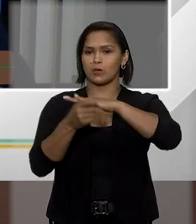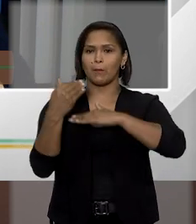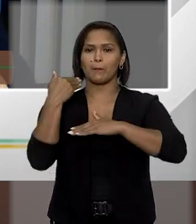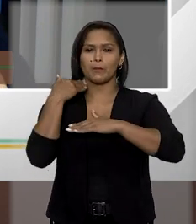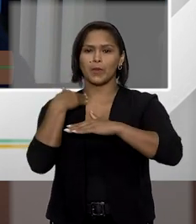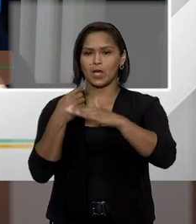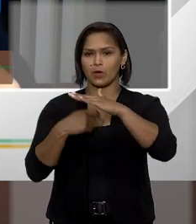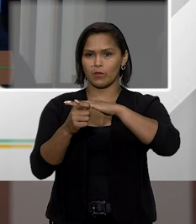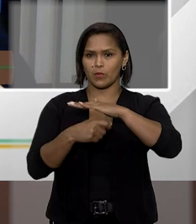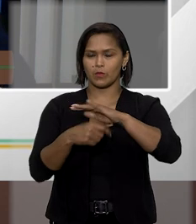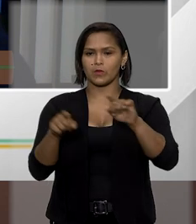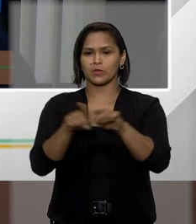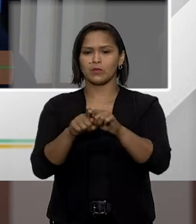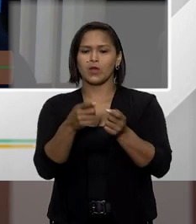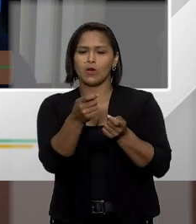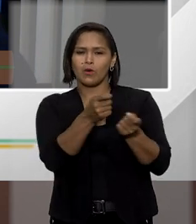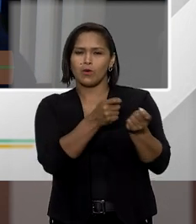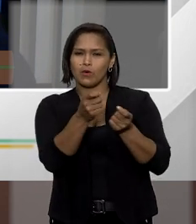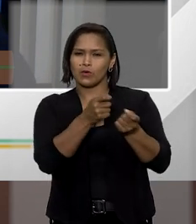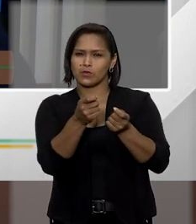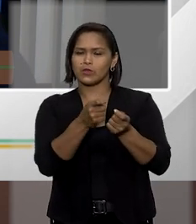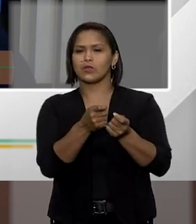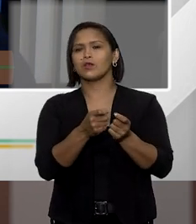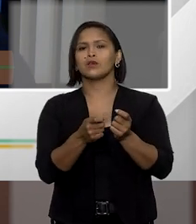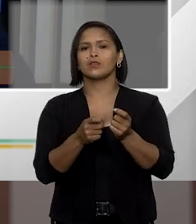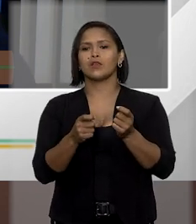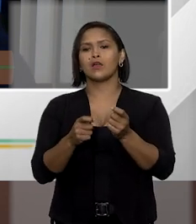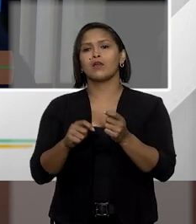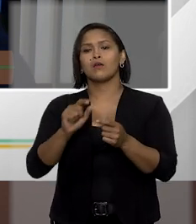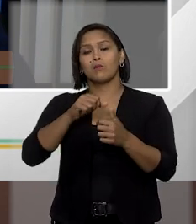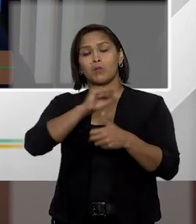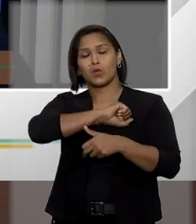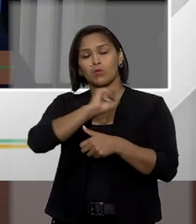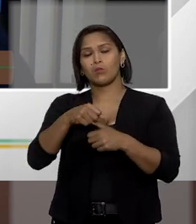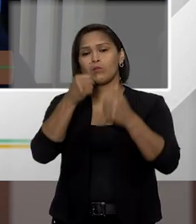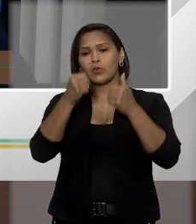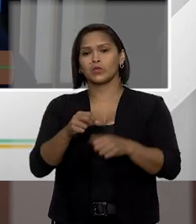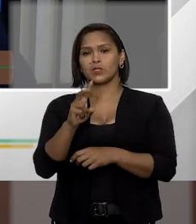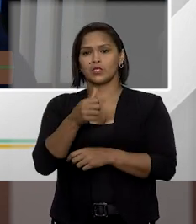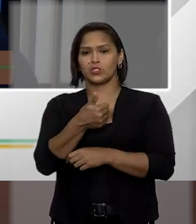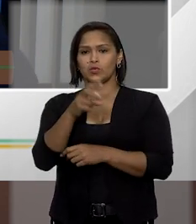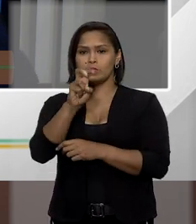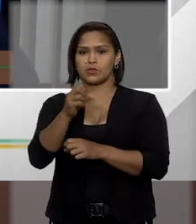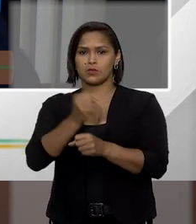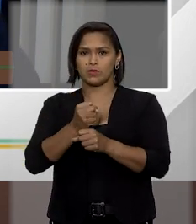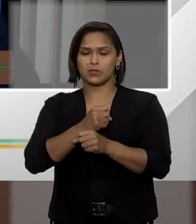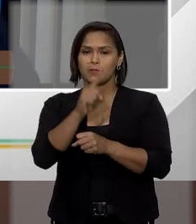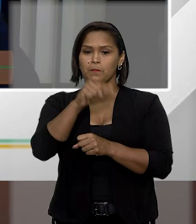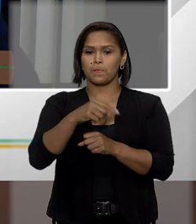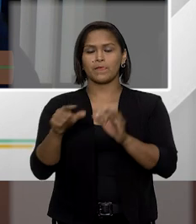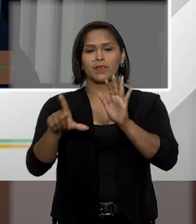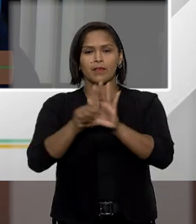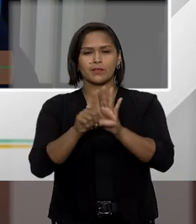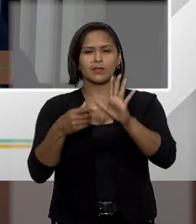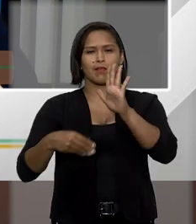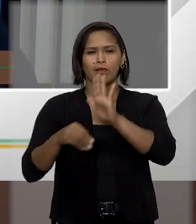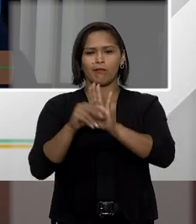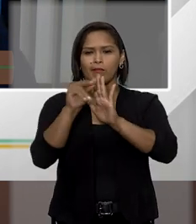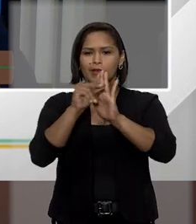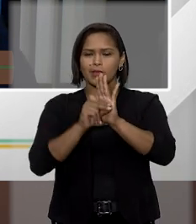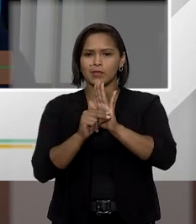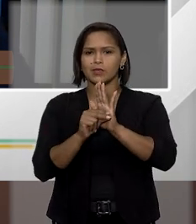financeiras públicas ou aquelas controladas pelo poder público pelo prazo de 1 a 5 anos. Essas sanções, cíveis,